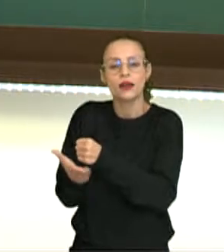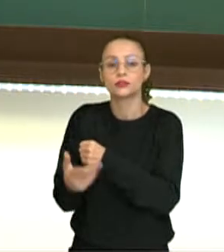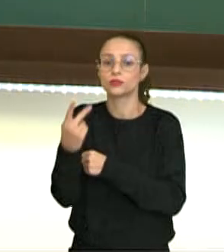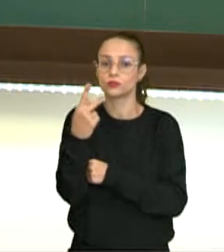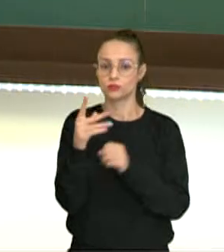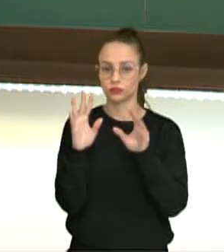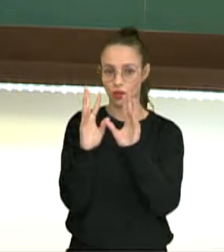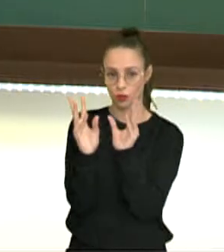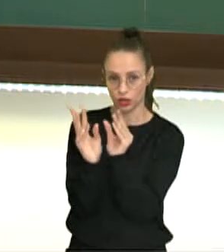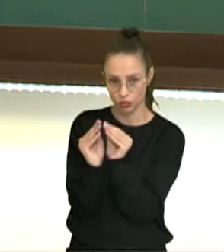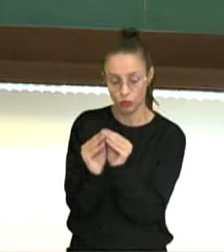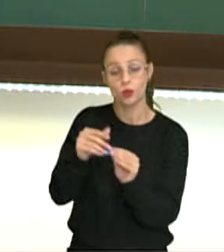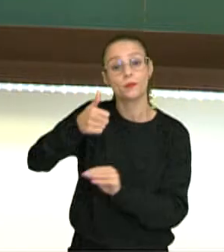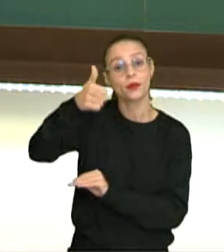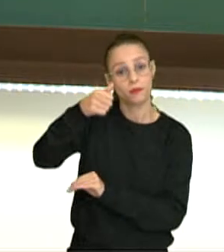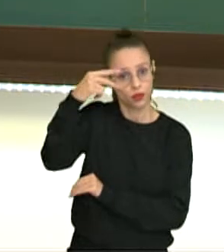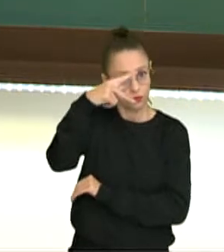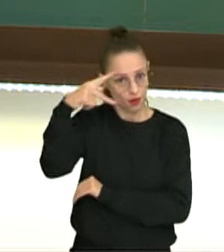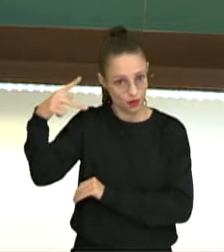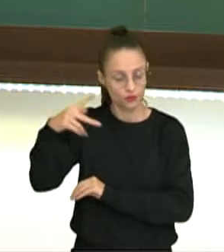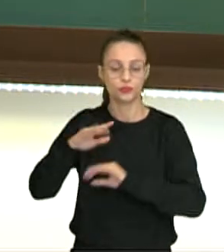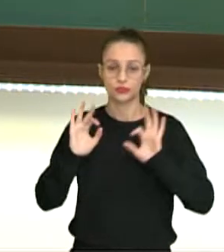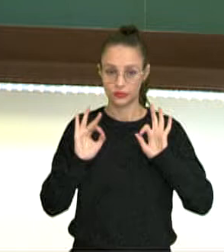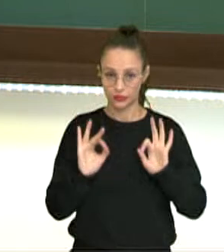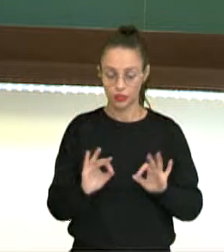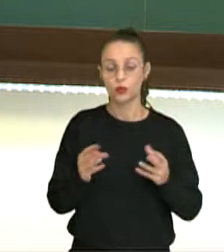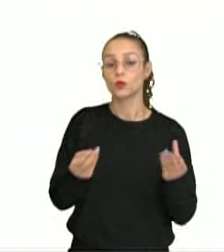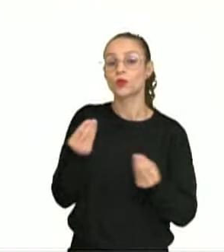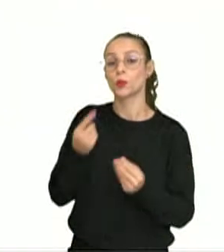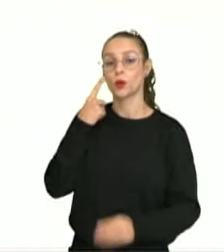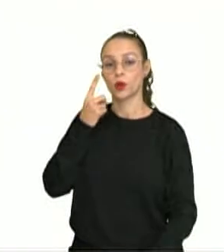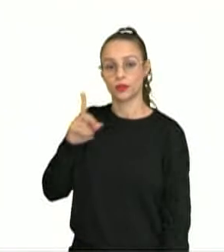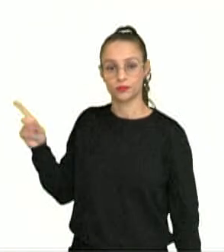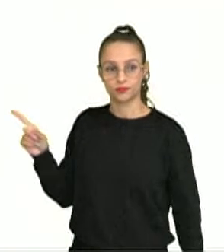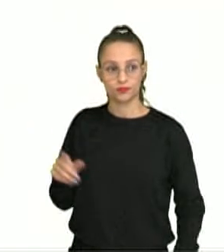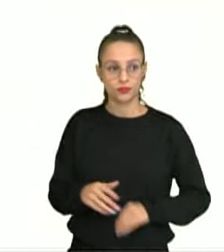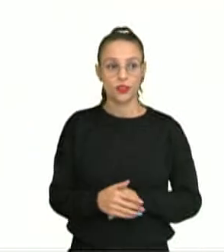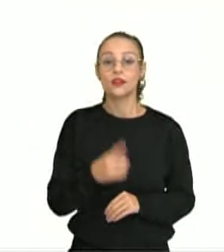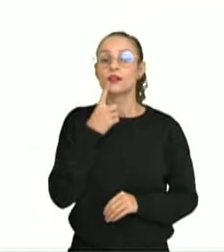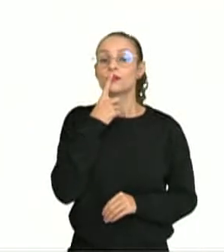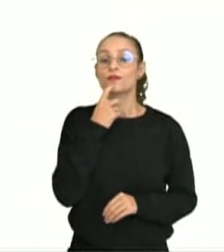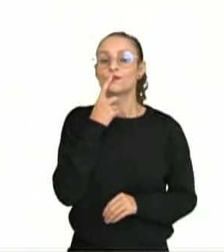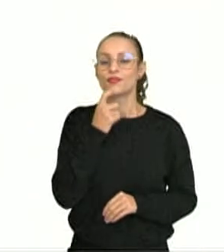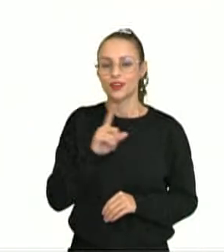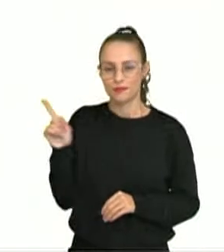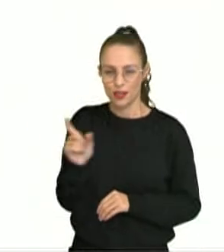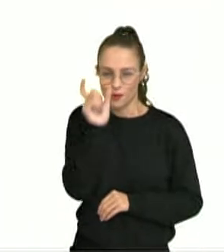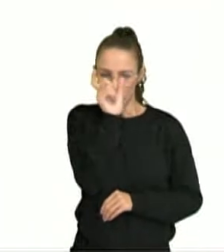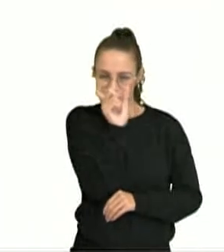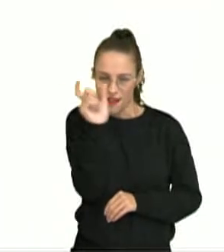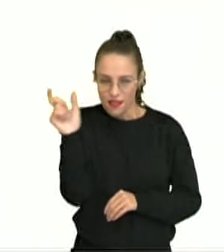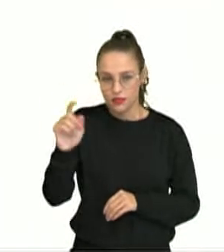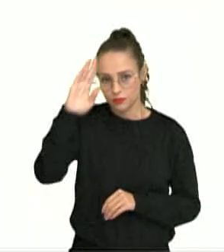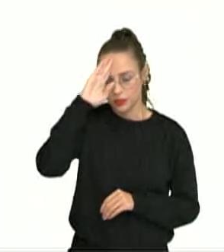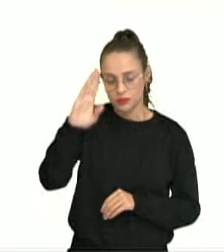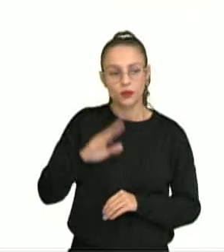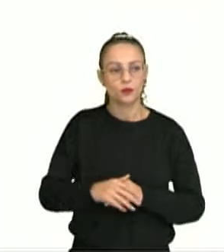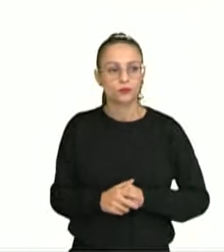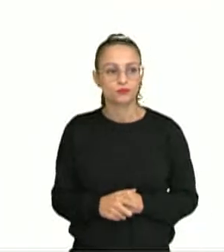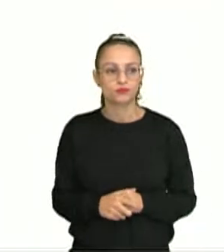Do parágrafo, do primeiro parágrafo. Então olha como ficou. Eu pus em vermelho, né, e você poderia destacar